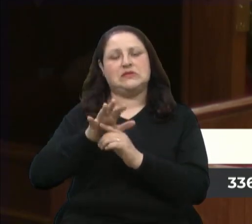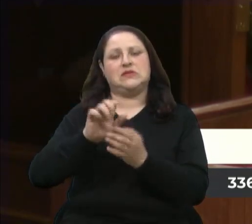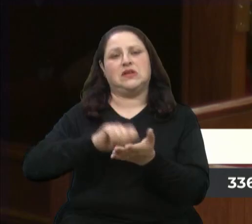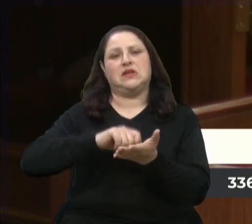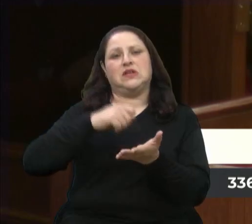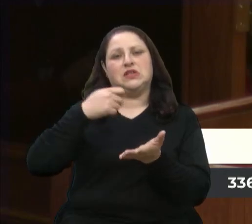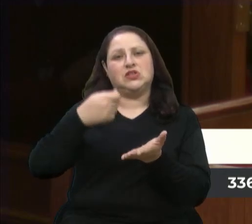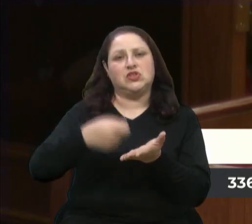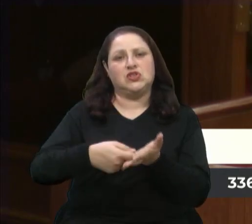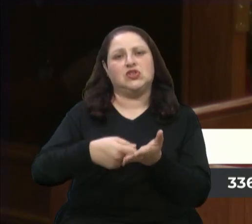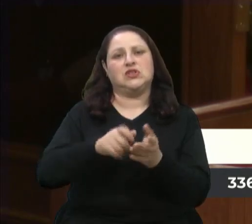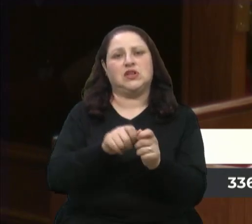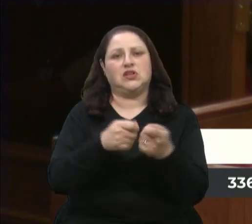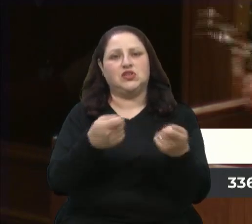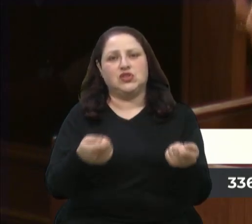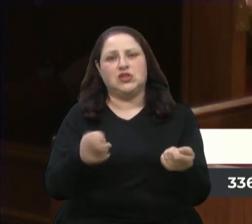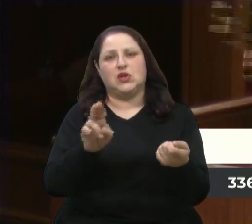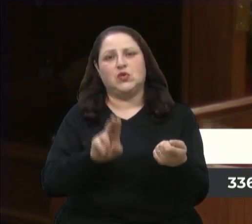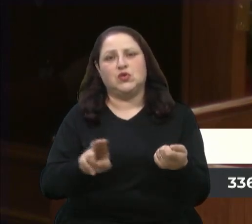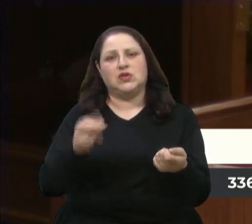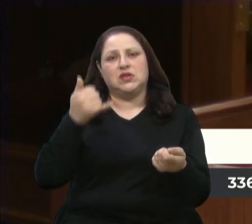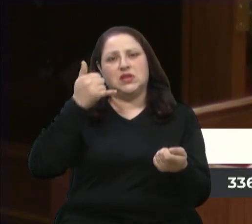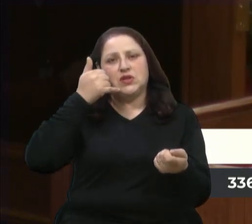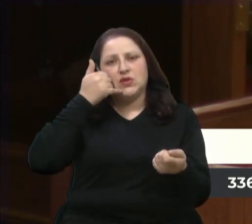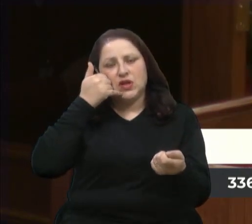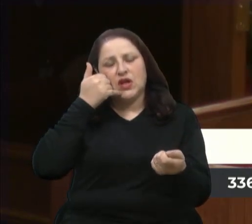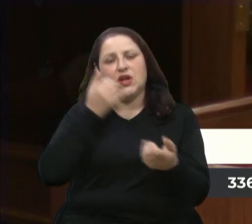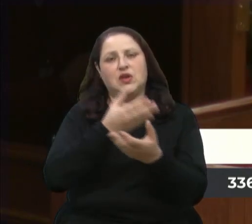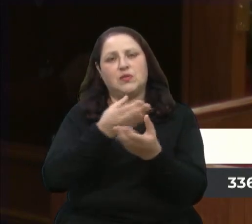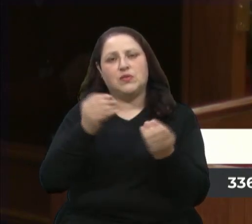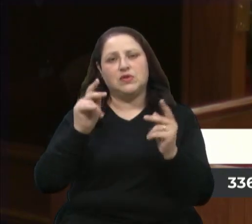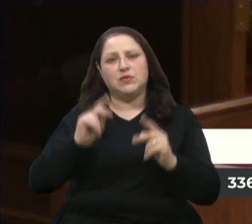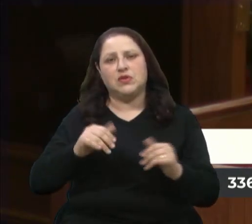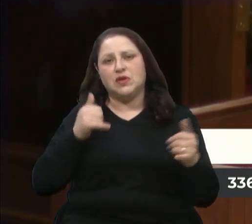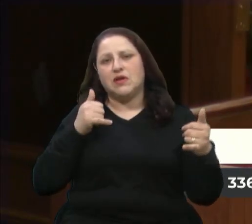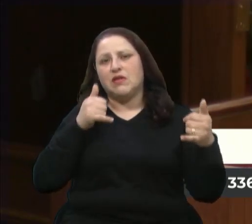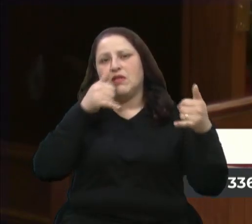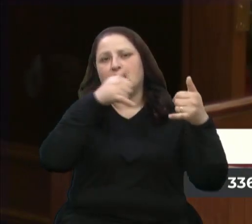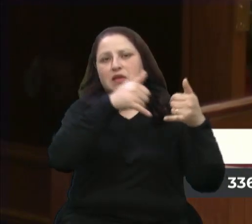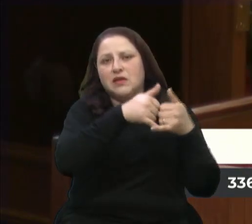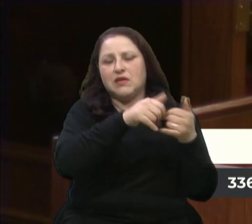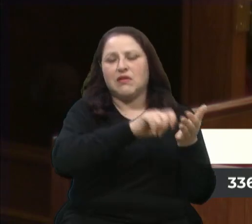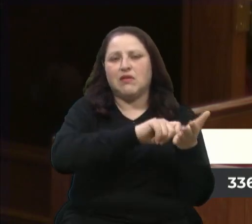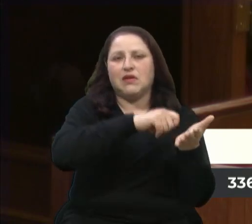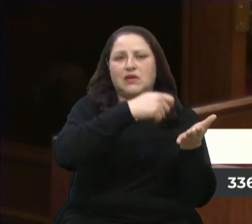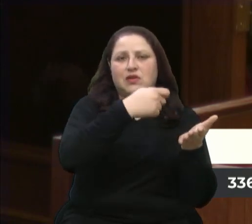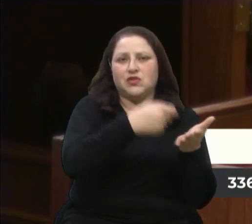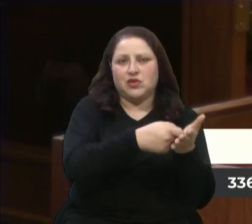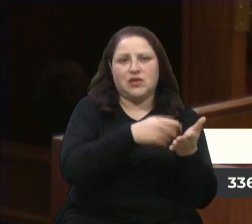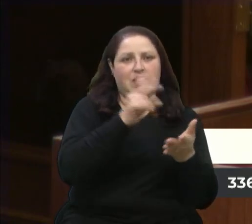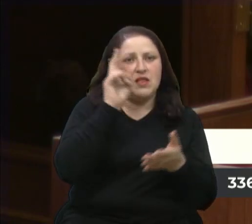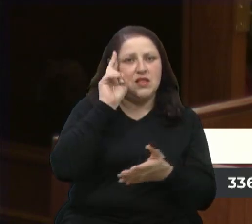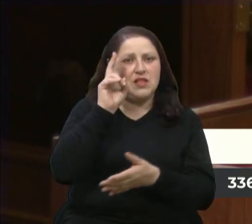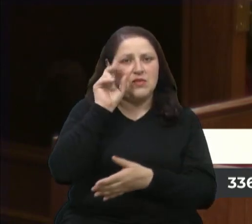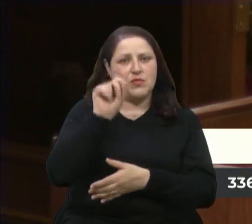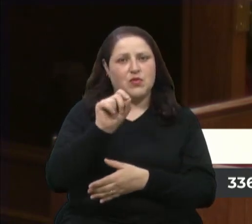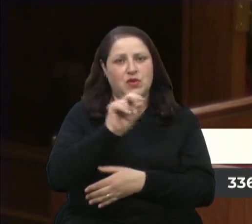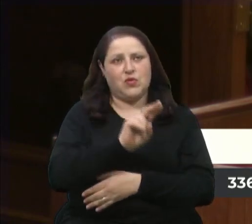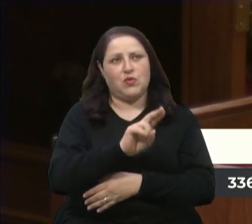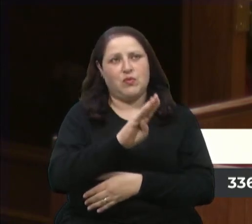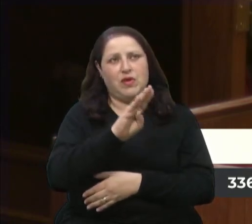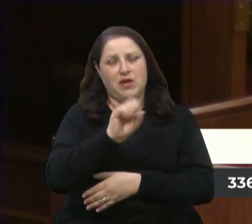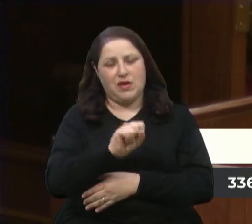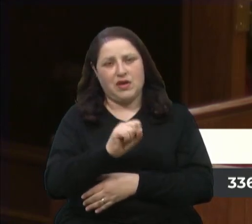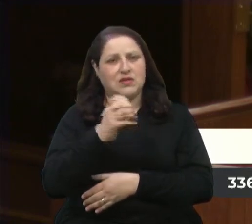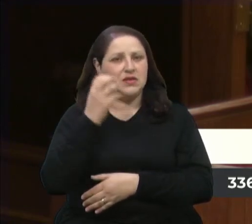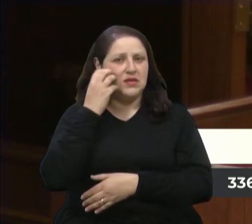através do celular, né? Muita gente está ligando para lá e agendando. E lembrando que a UBS de